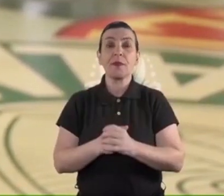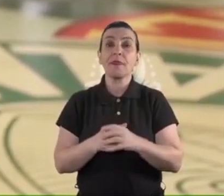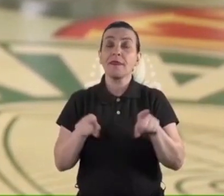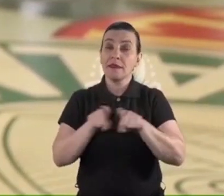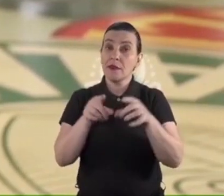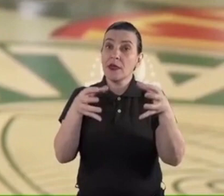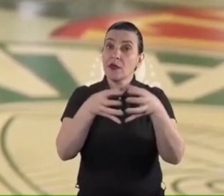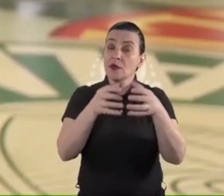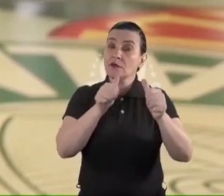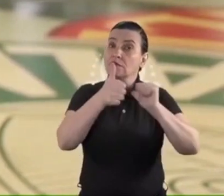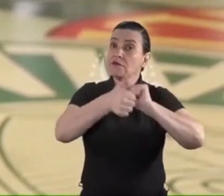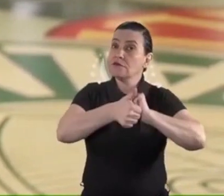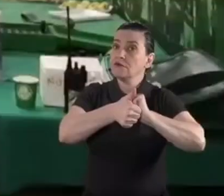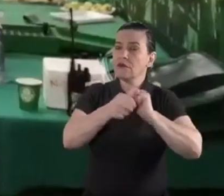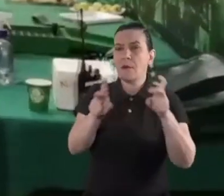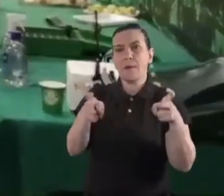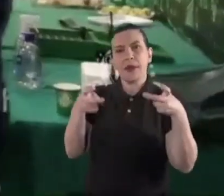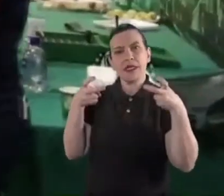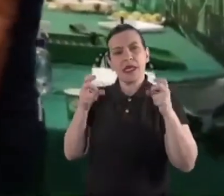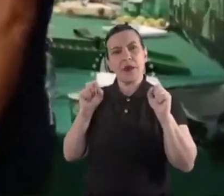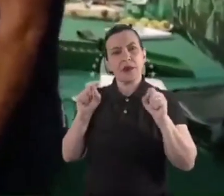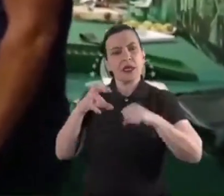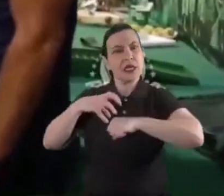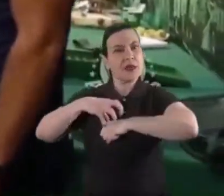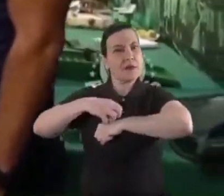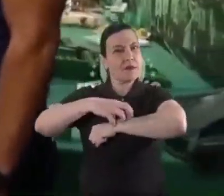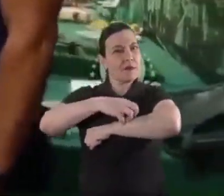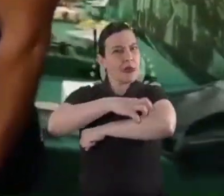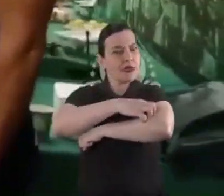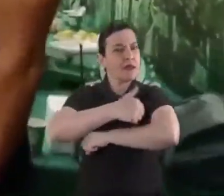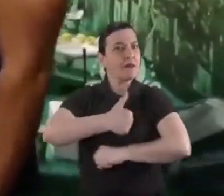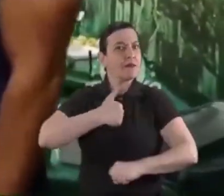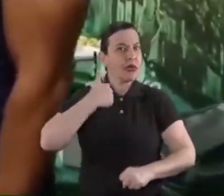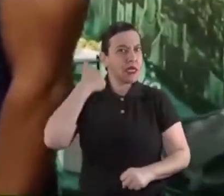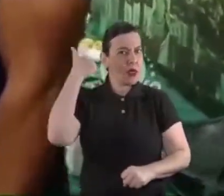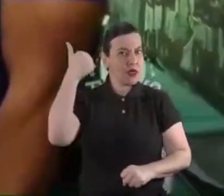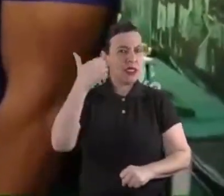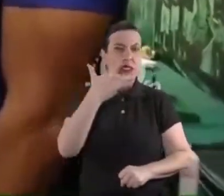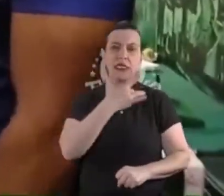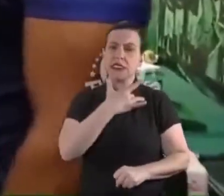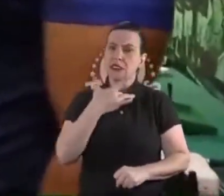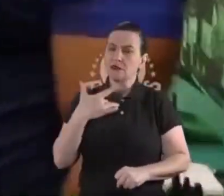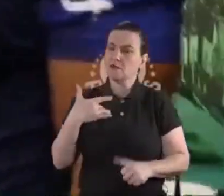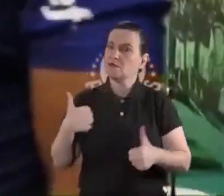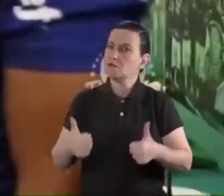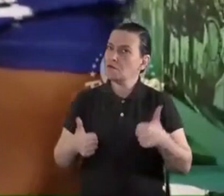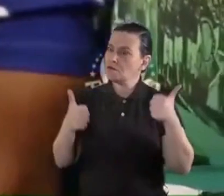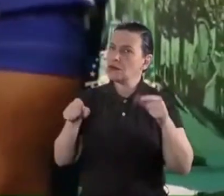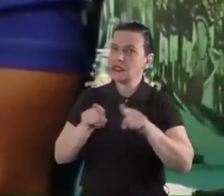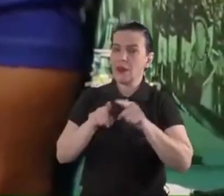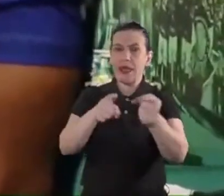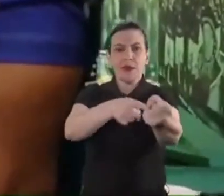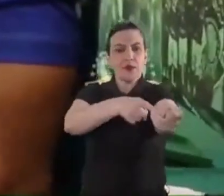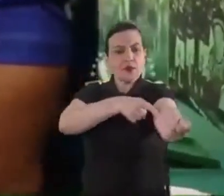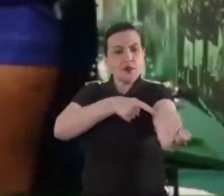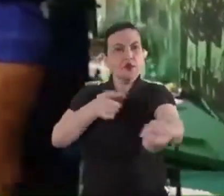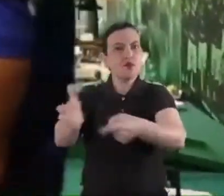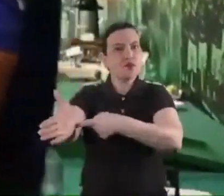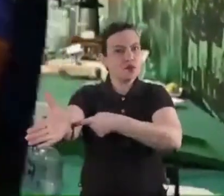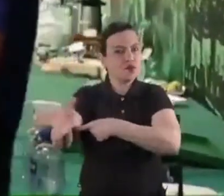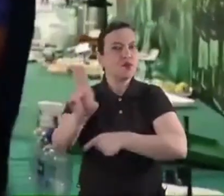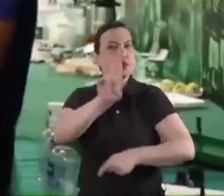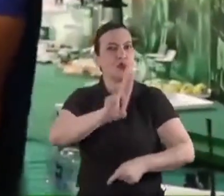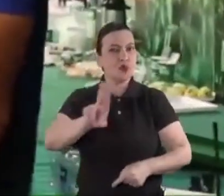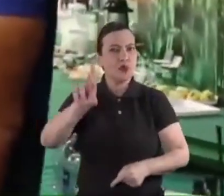atletas, eles percebem ali, tanto na massagem, uma melhoria da recuperação local, né, da musculatura com o uso ali do